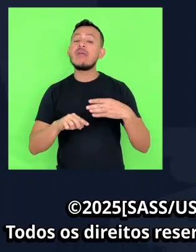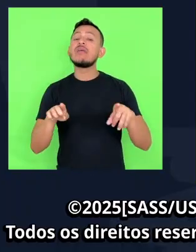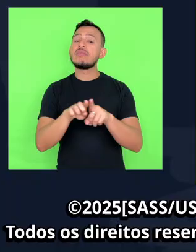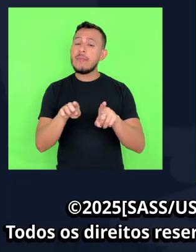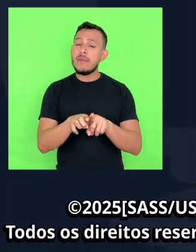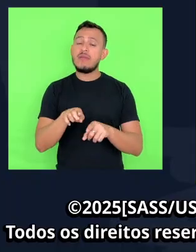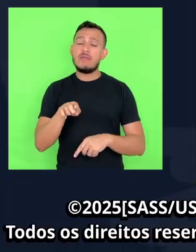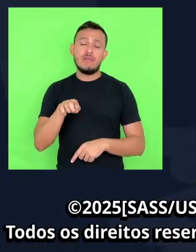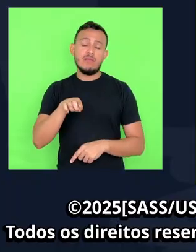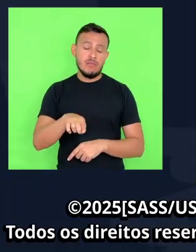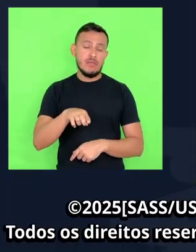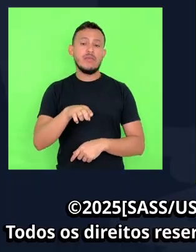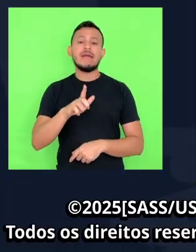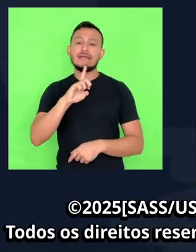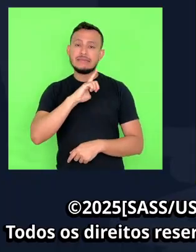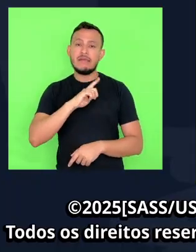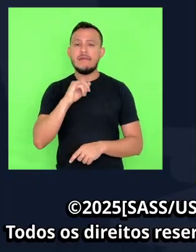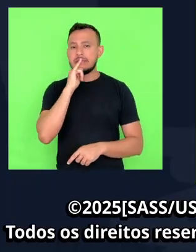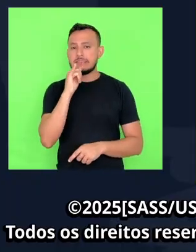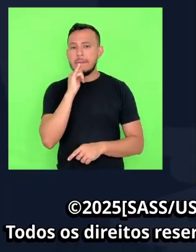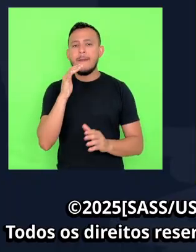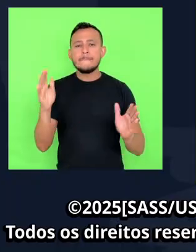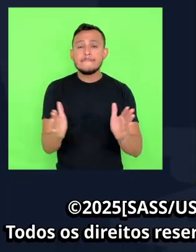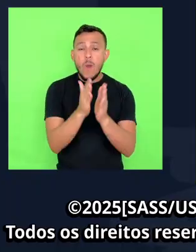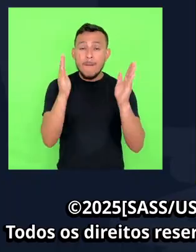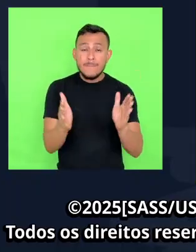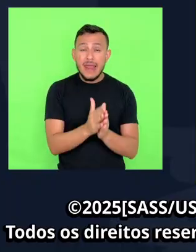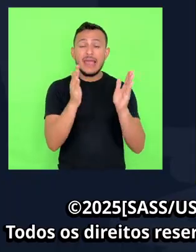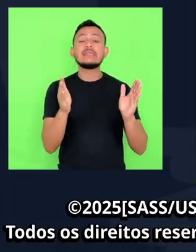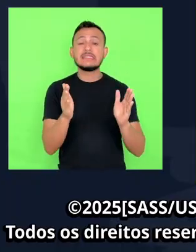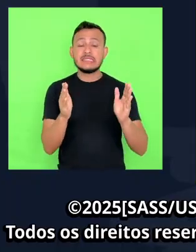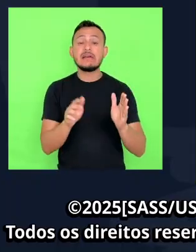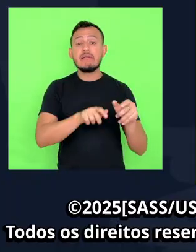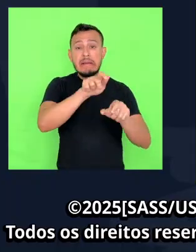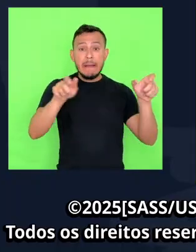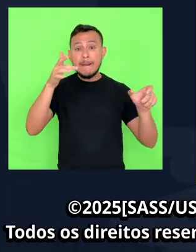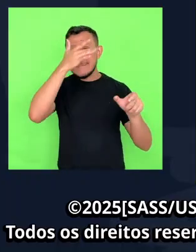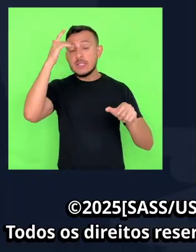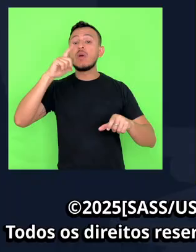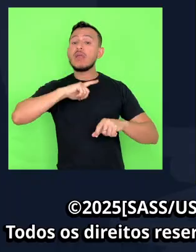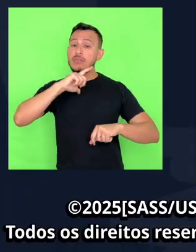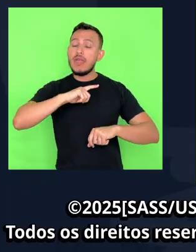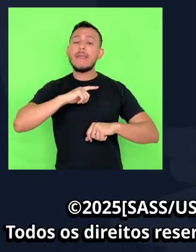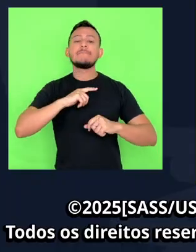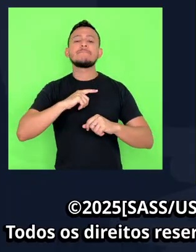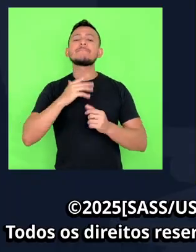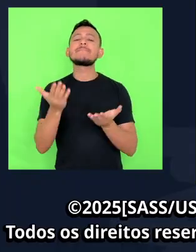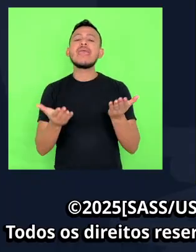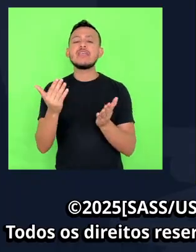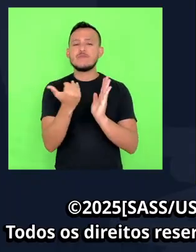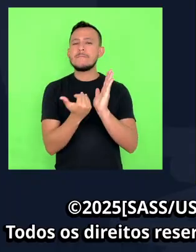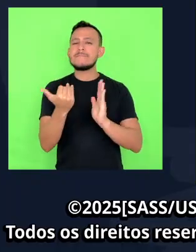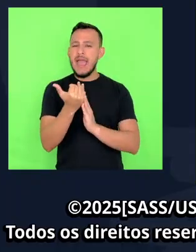situação, mesmo em situação de pobreza, indivíduos com sobrepeso e